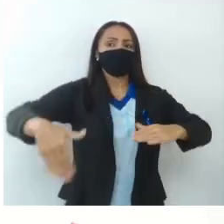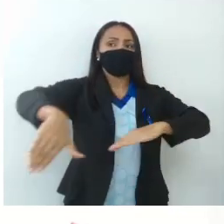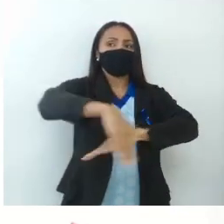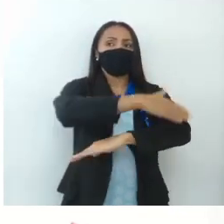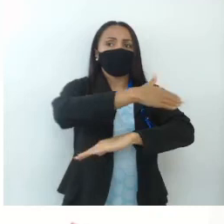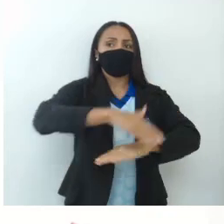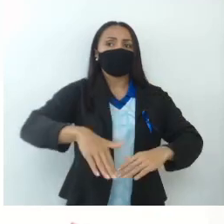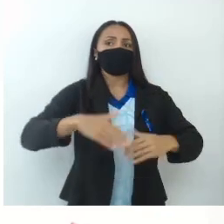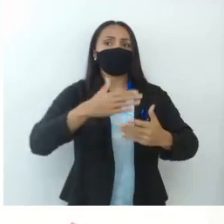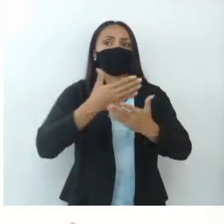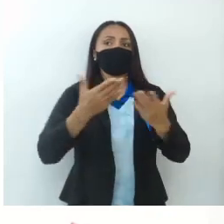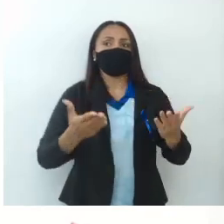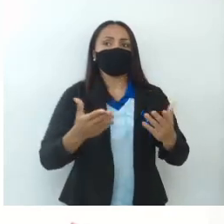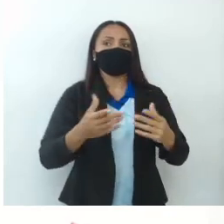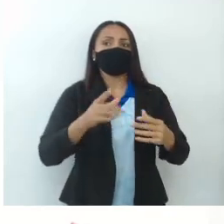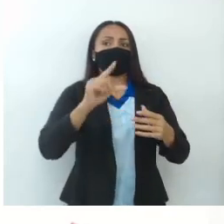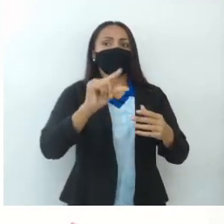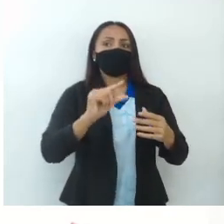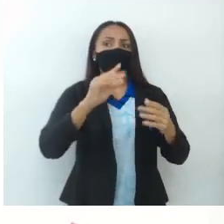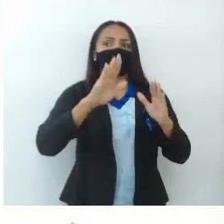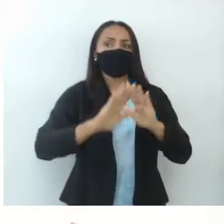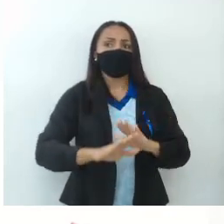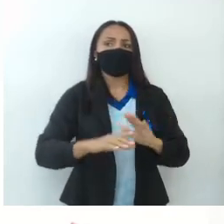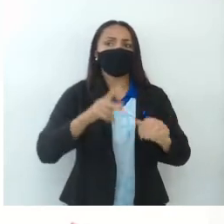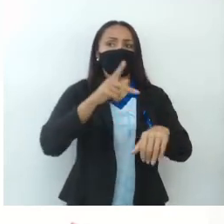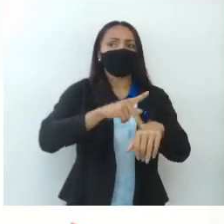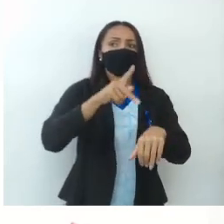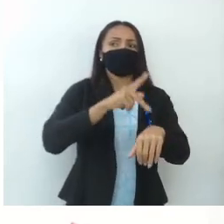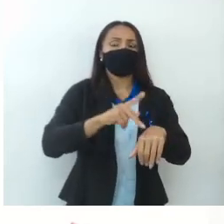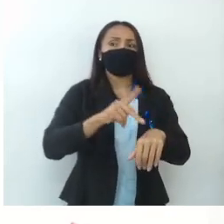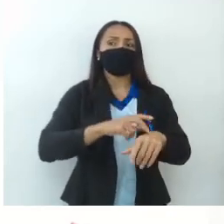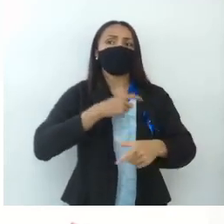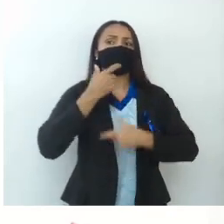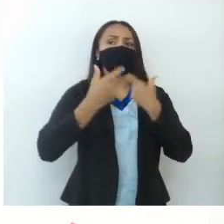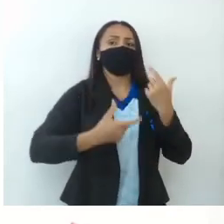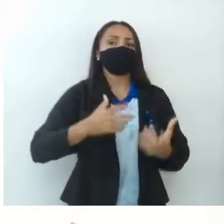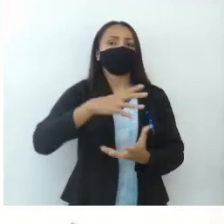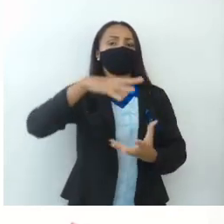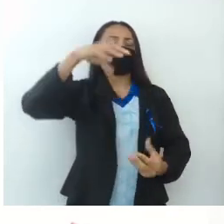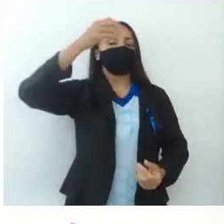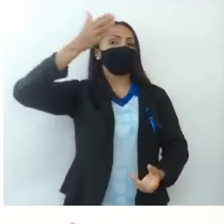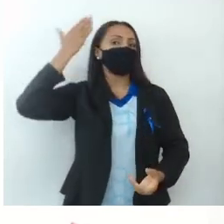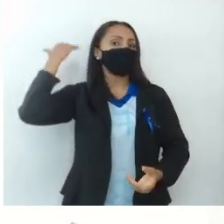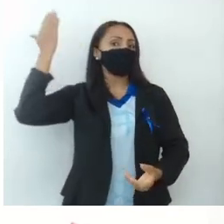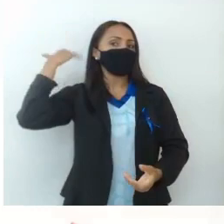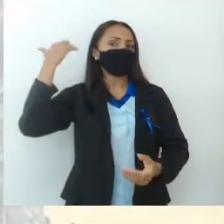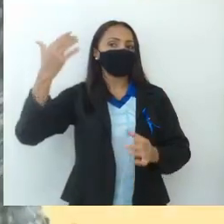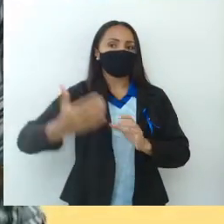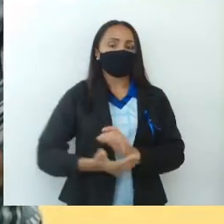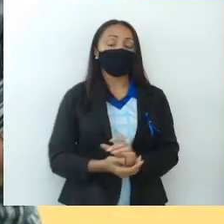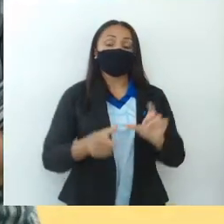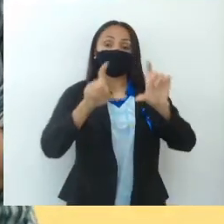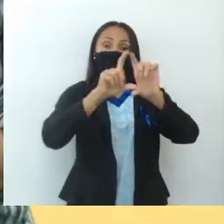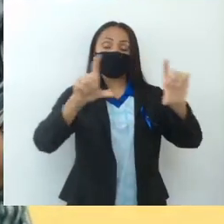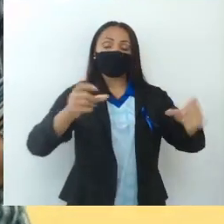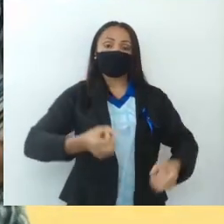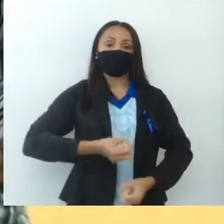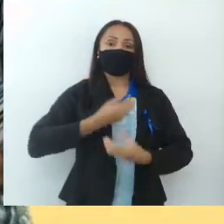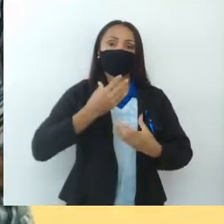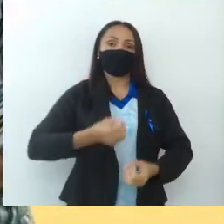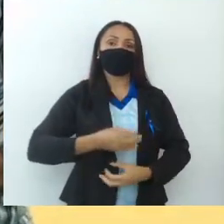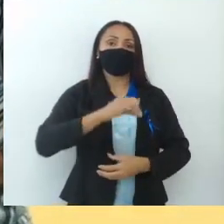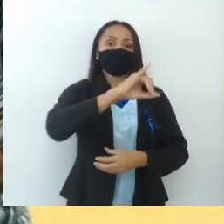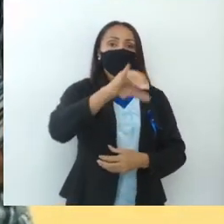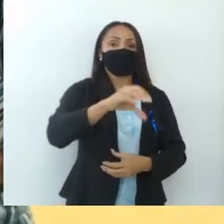falam baixo na pedra as vozes da alma antiga. Esse trecho, professor, justamente é uma referência de Joaquim